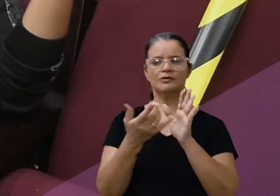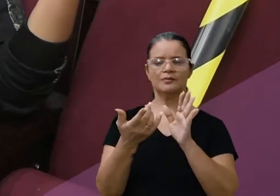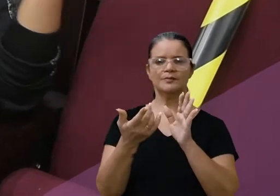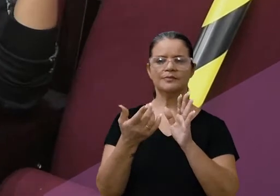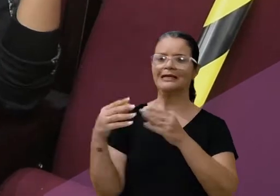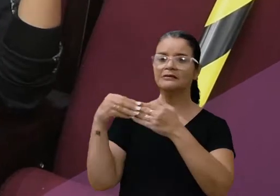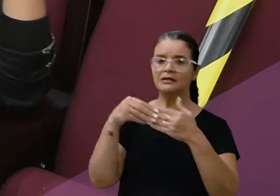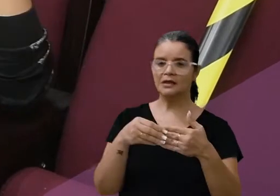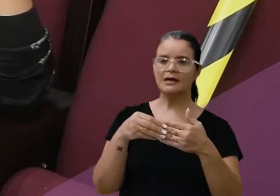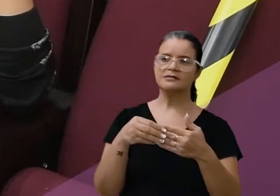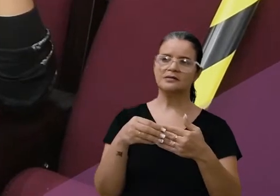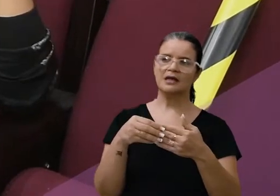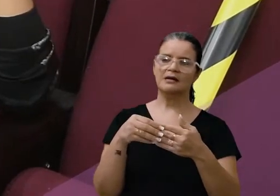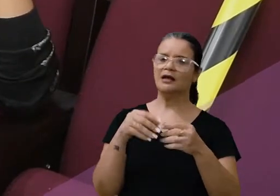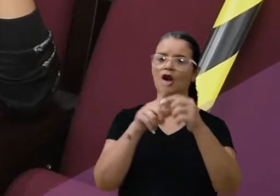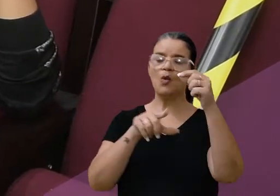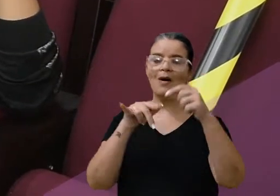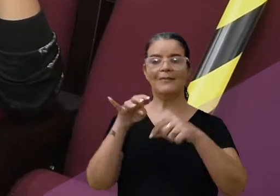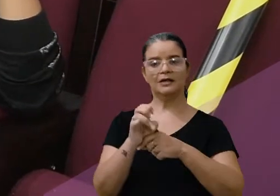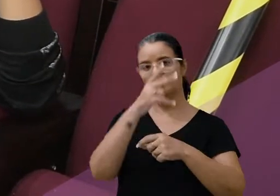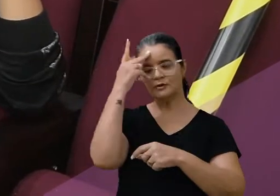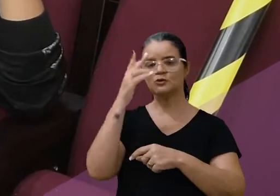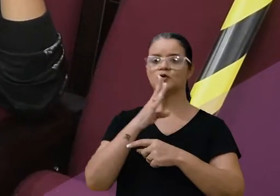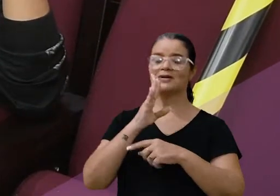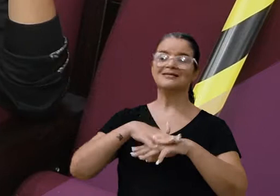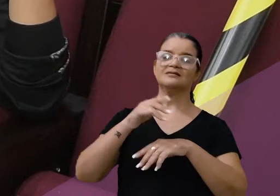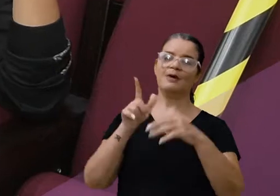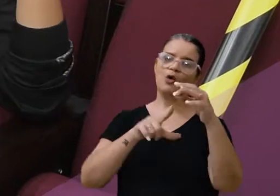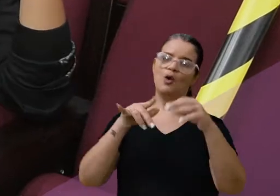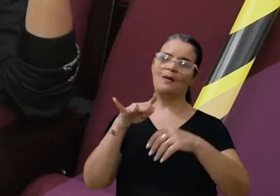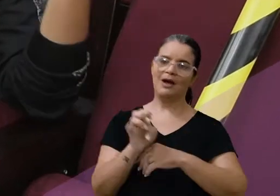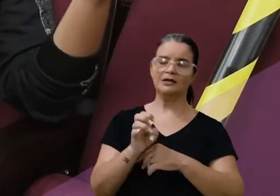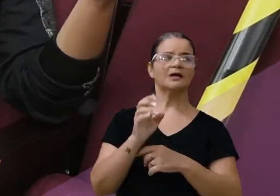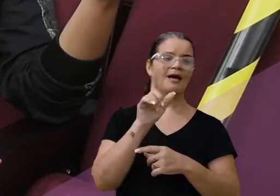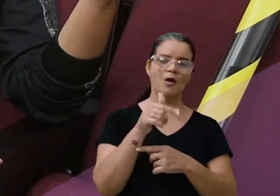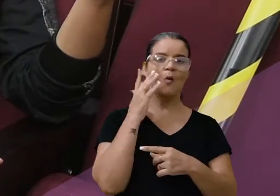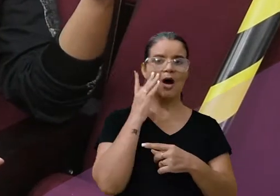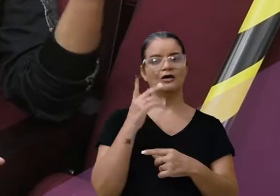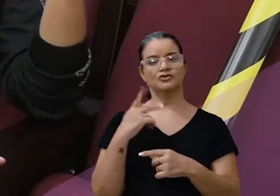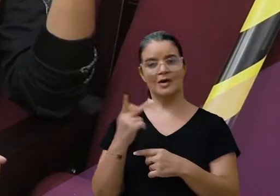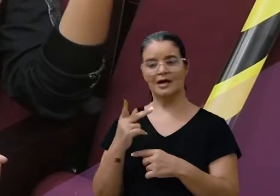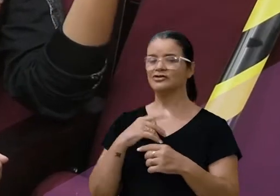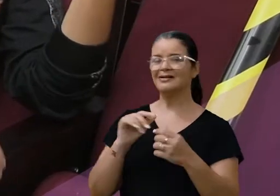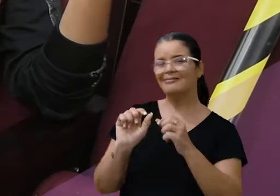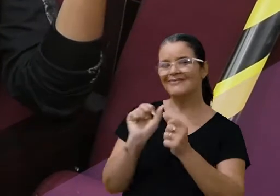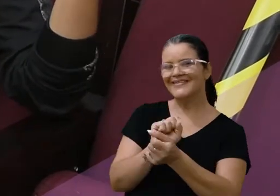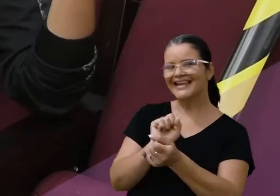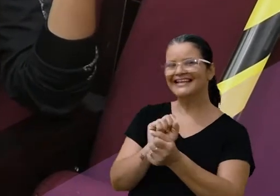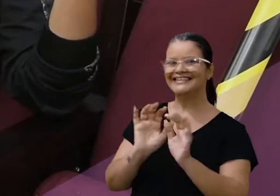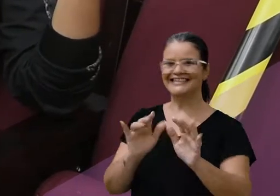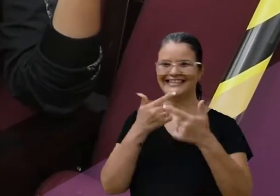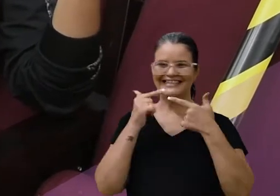Spotify, Deezer, enfim. Era uma forma da gente se conectar, sabe? Twitter também é muito forte